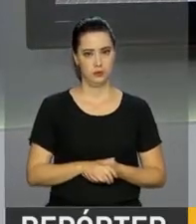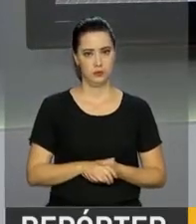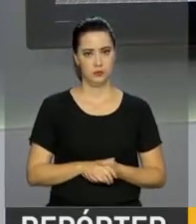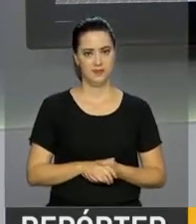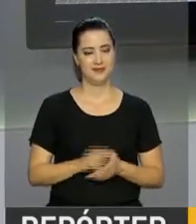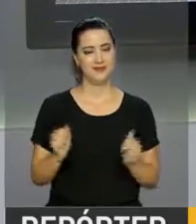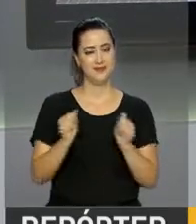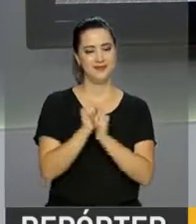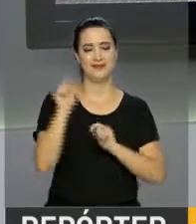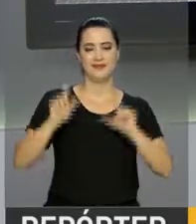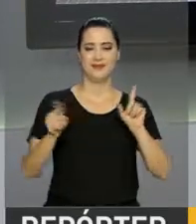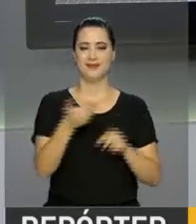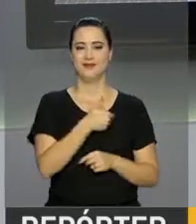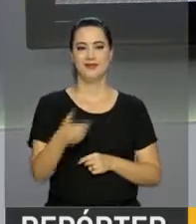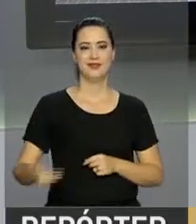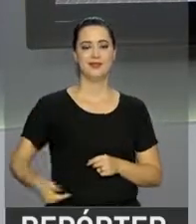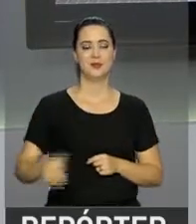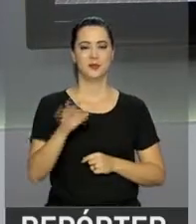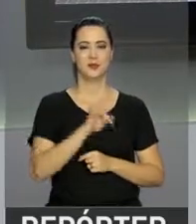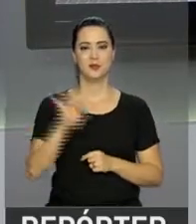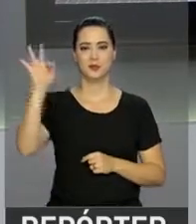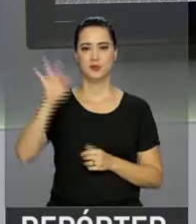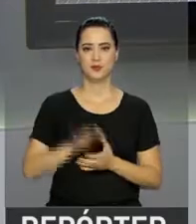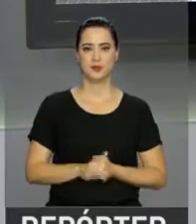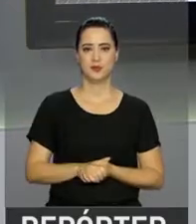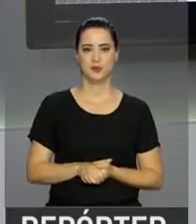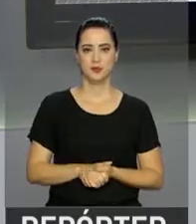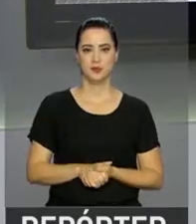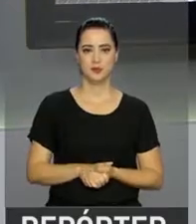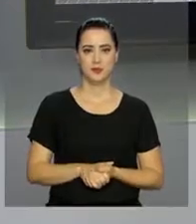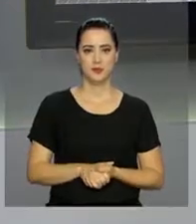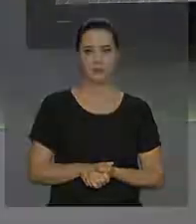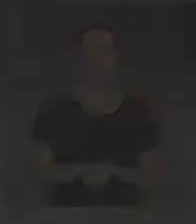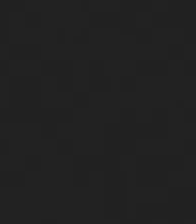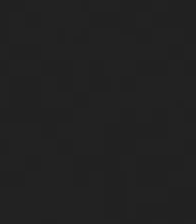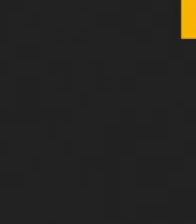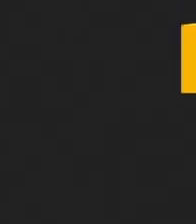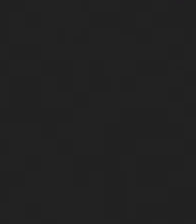continua com a gente aqui na nbr a tv do governo federal